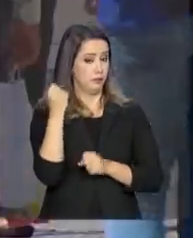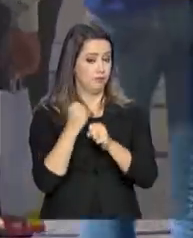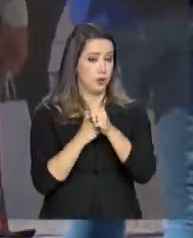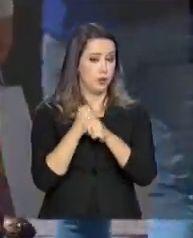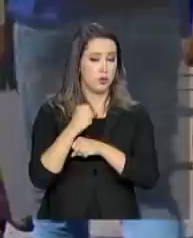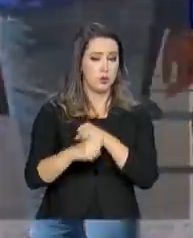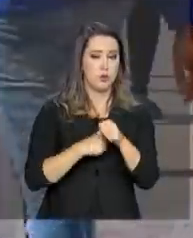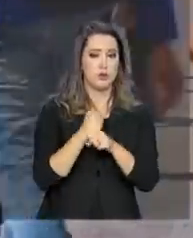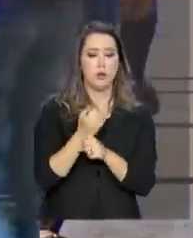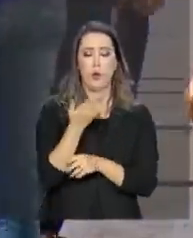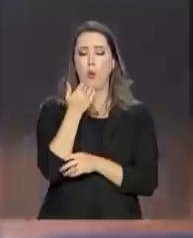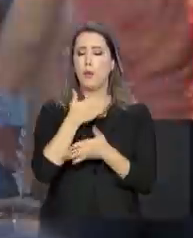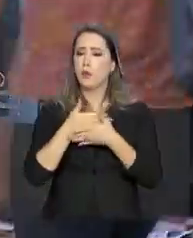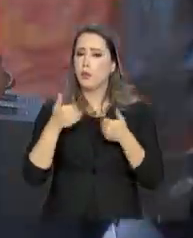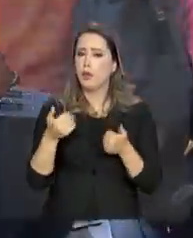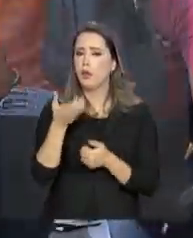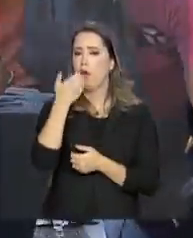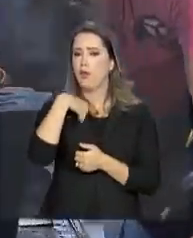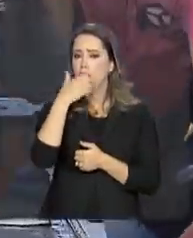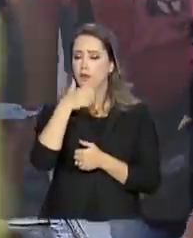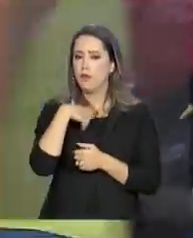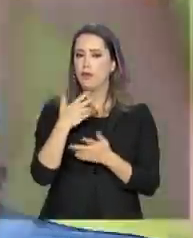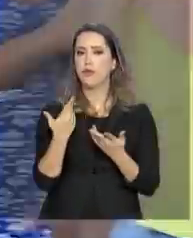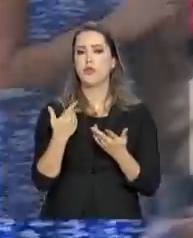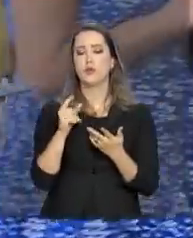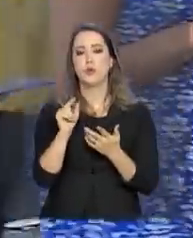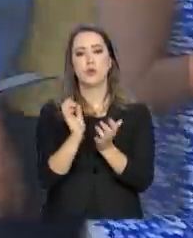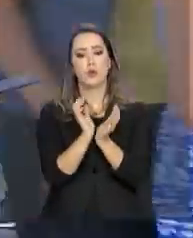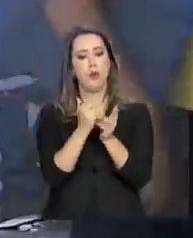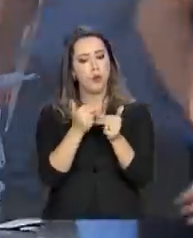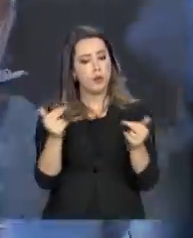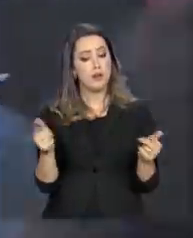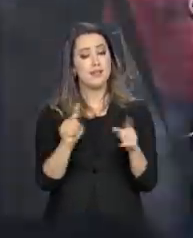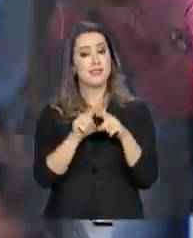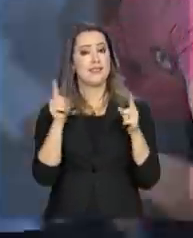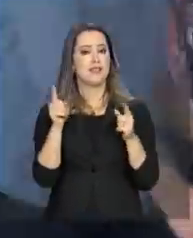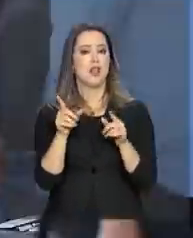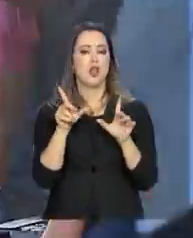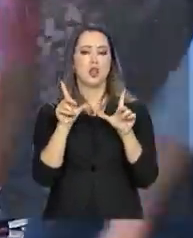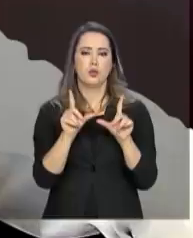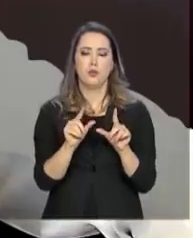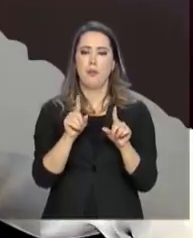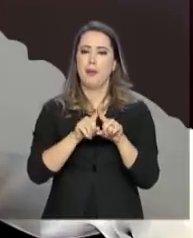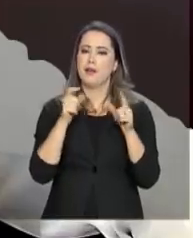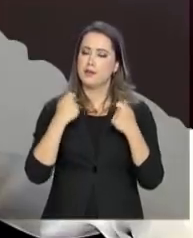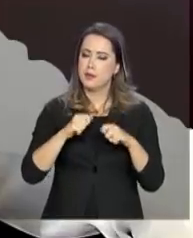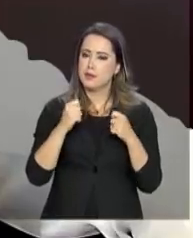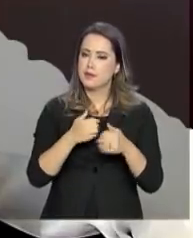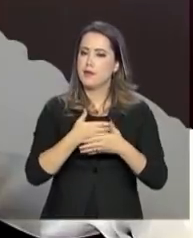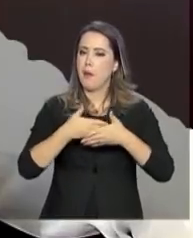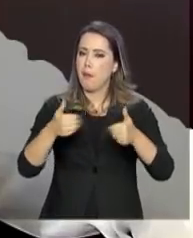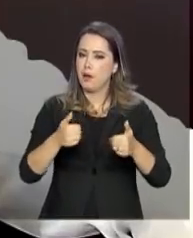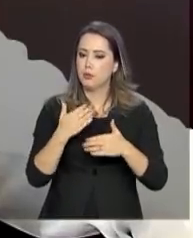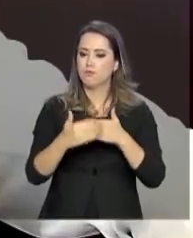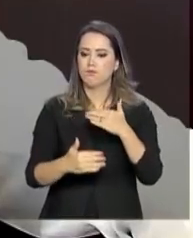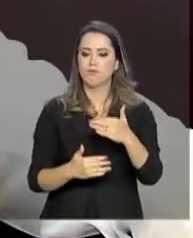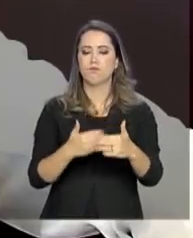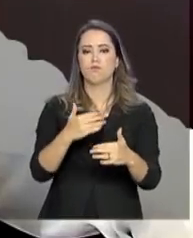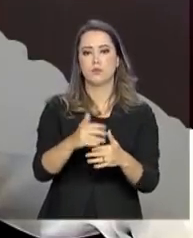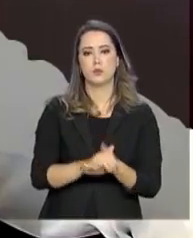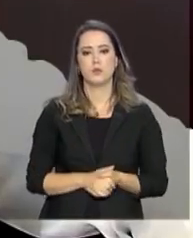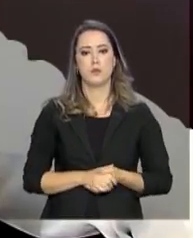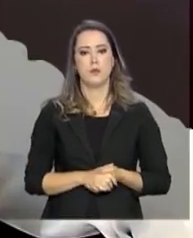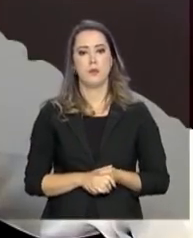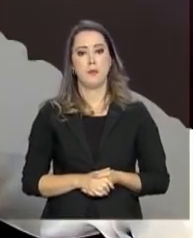frutas e hortaliças e bebido muito menos refrigerante mas ainda muito o que melhorar você tem um trabalho sedentário